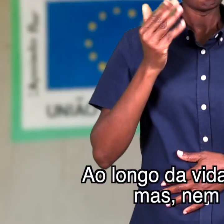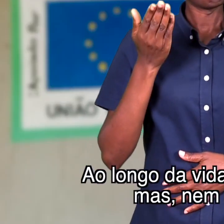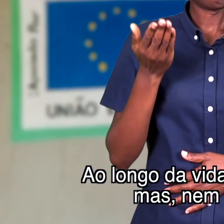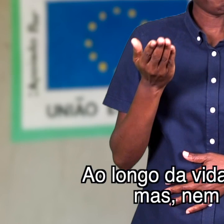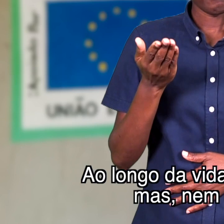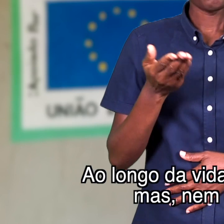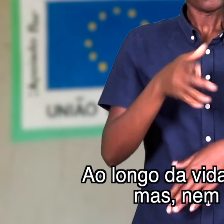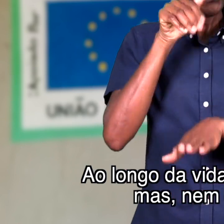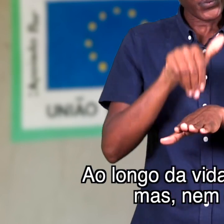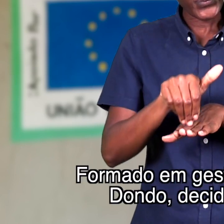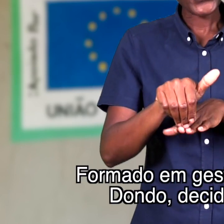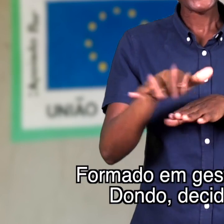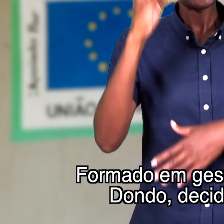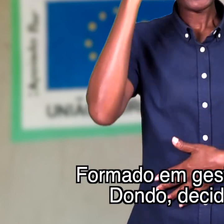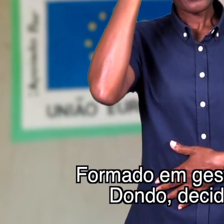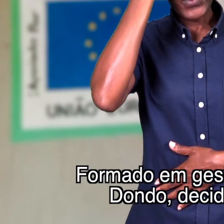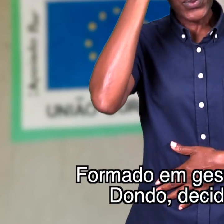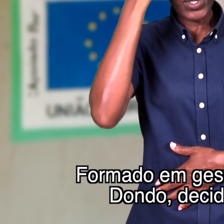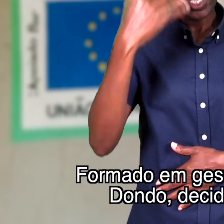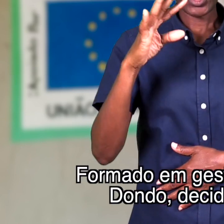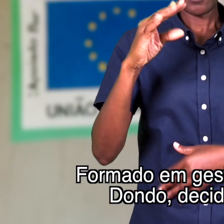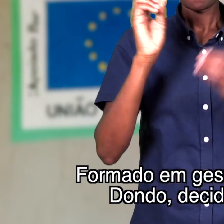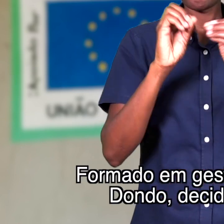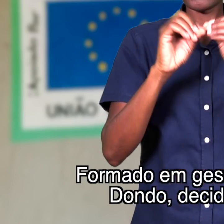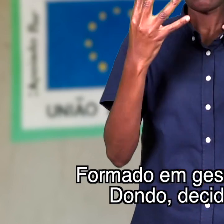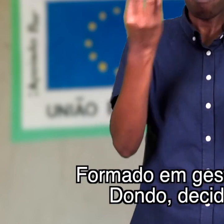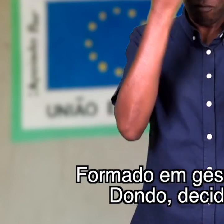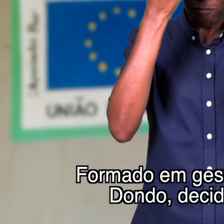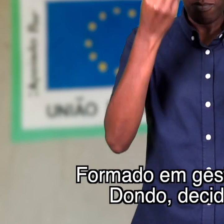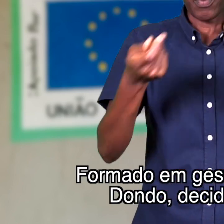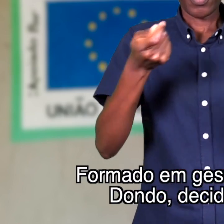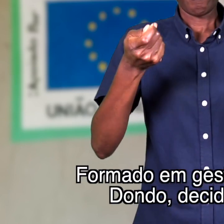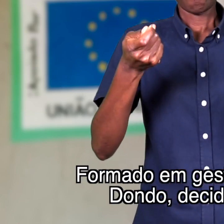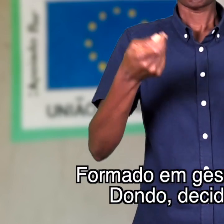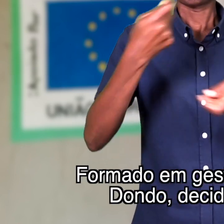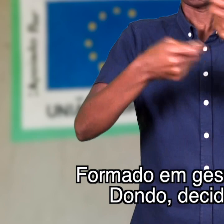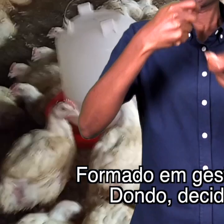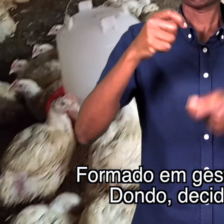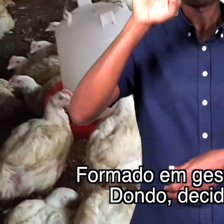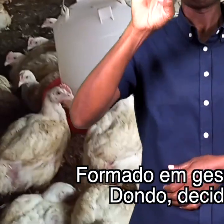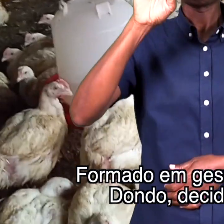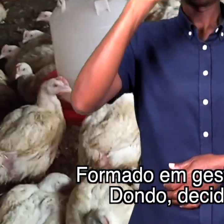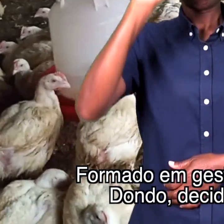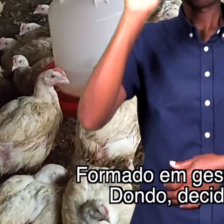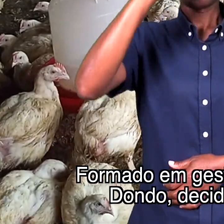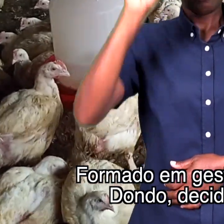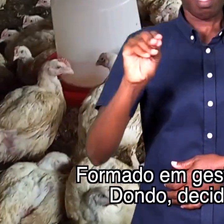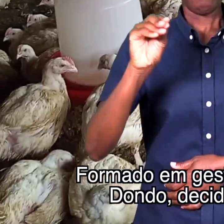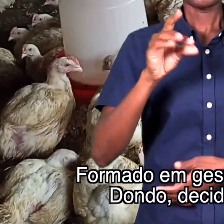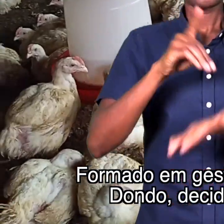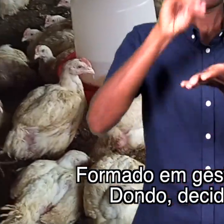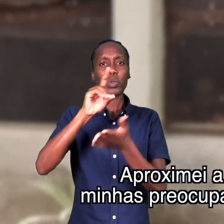com isso deixou de sonhar. Formado em gestão de negócios pela Young Africa Dondo, decidiu empreender como